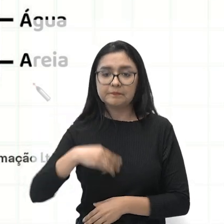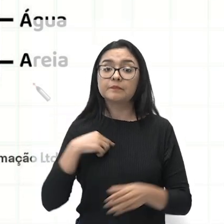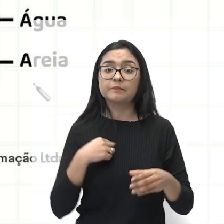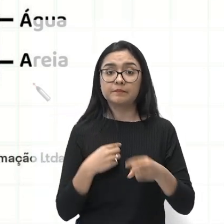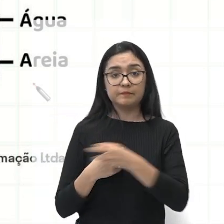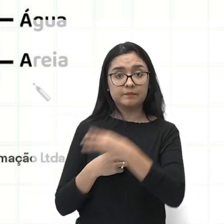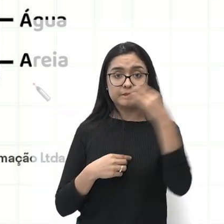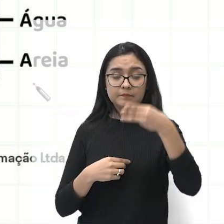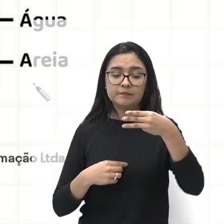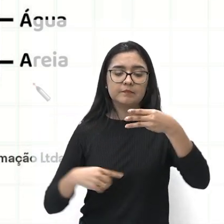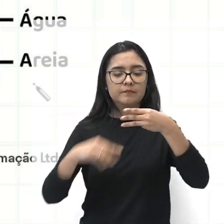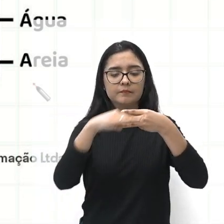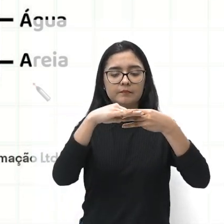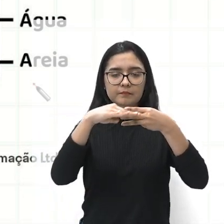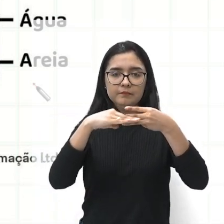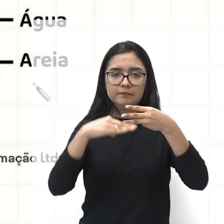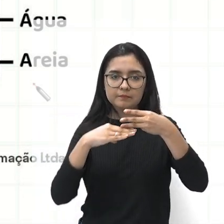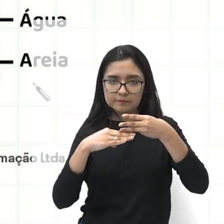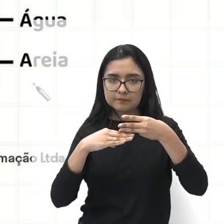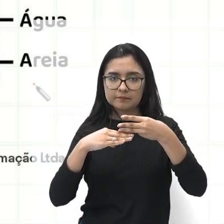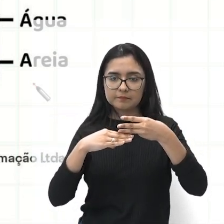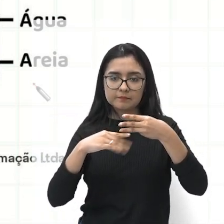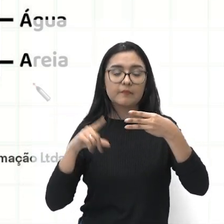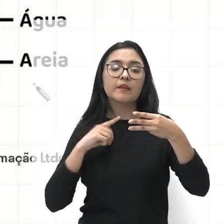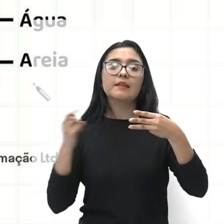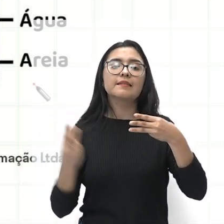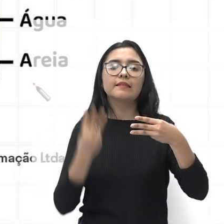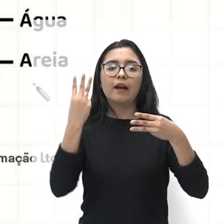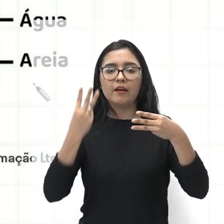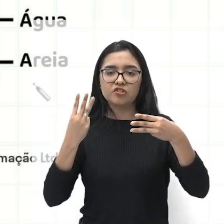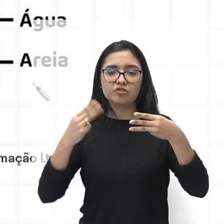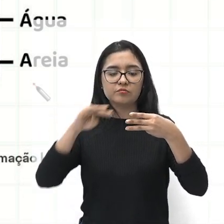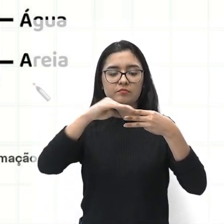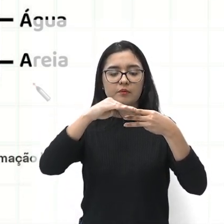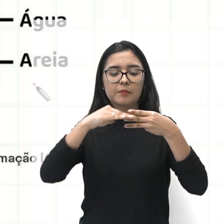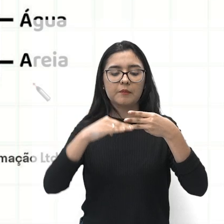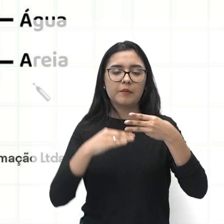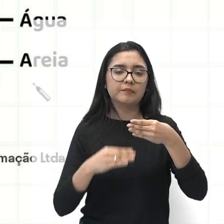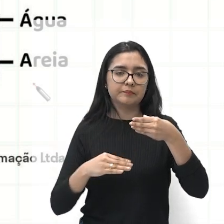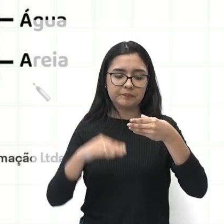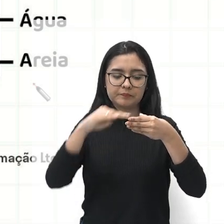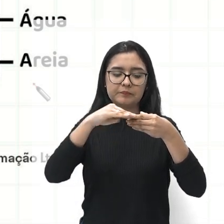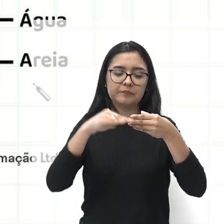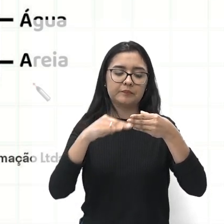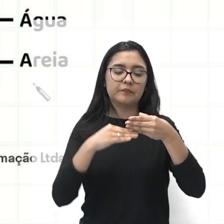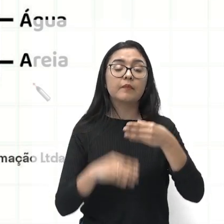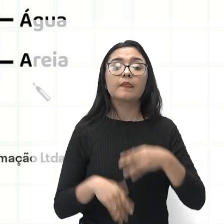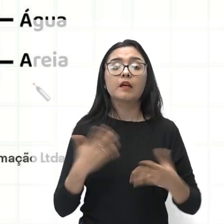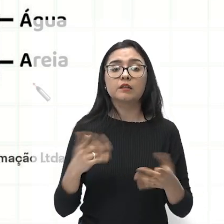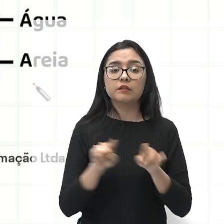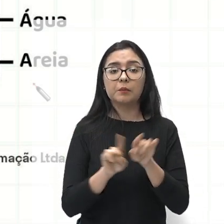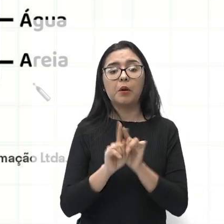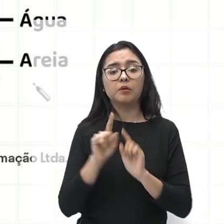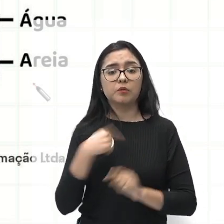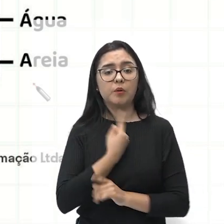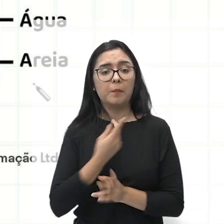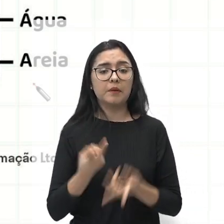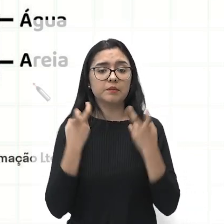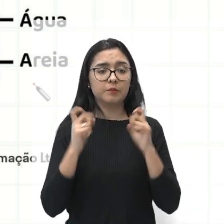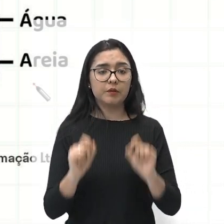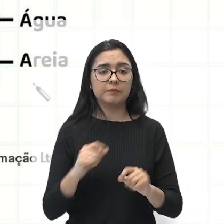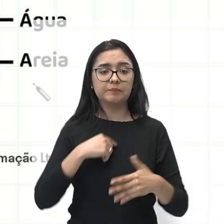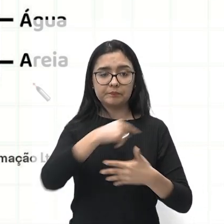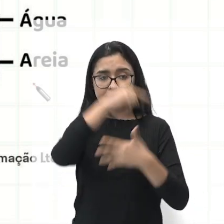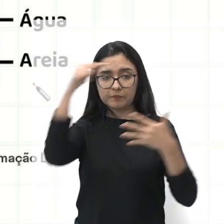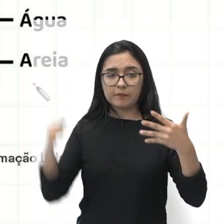então, trifásico, porque tem 3 fases, certo? E aqui nós veremos